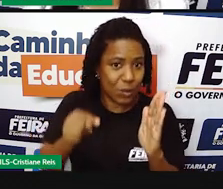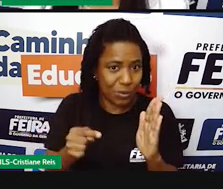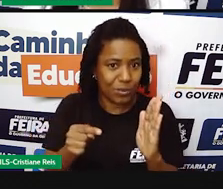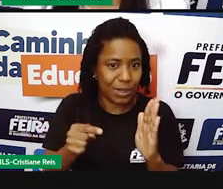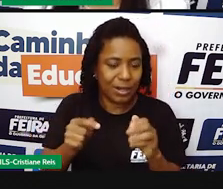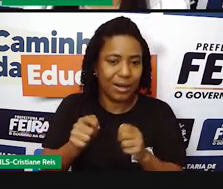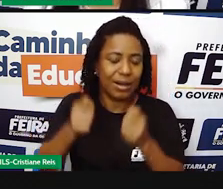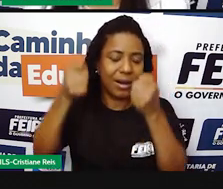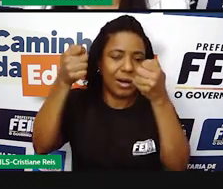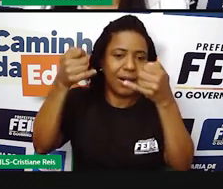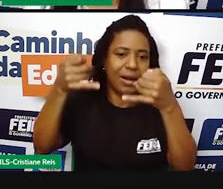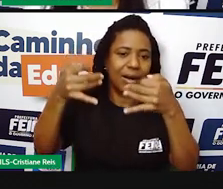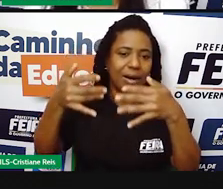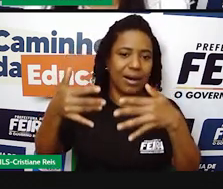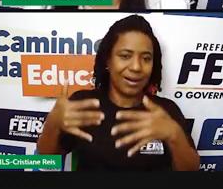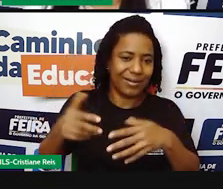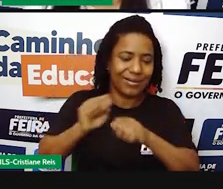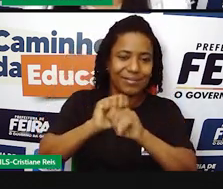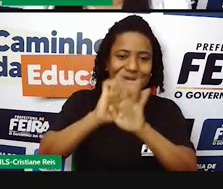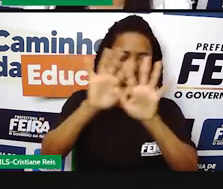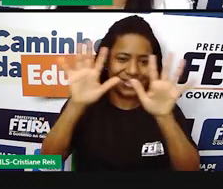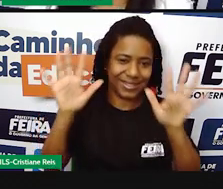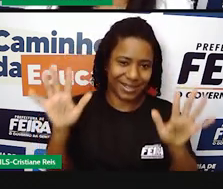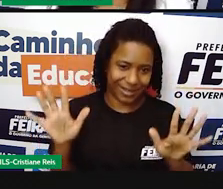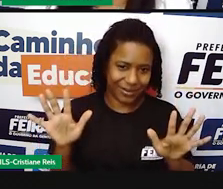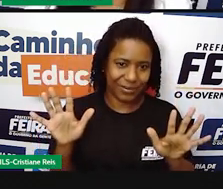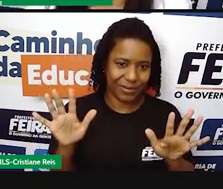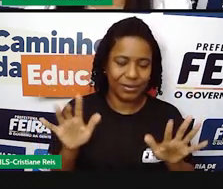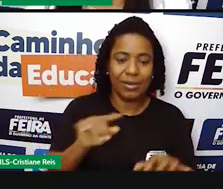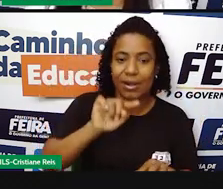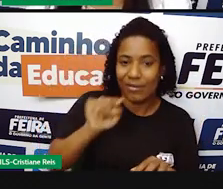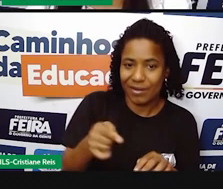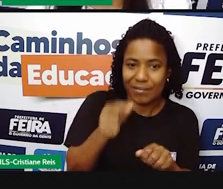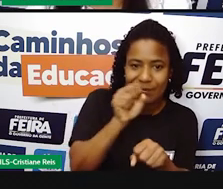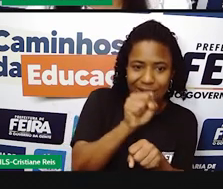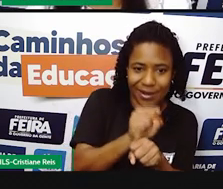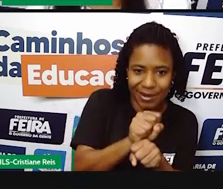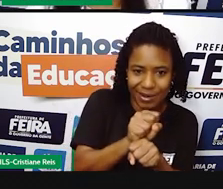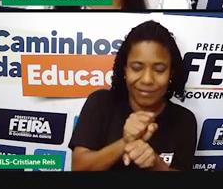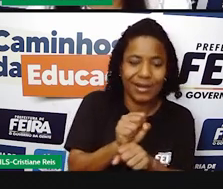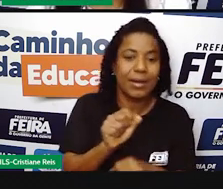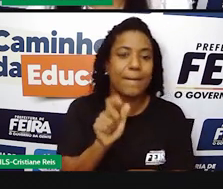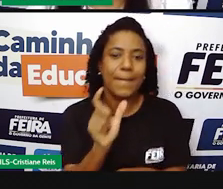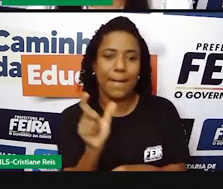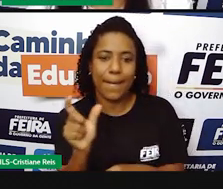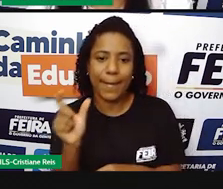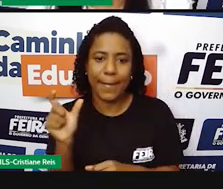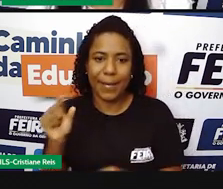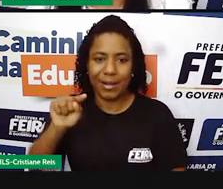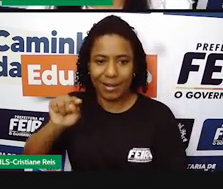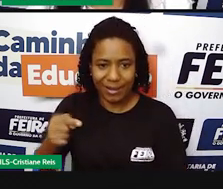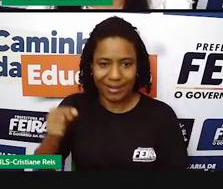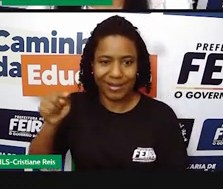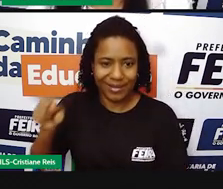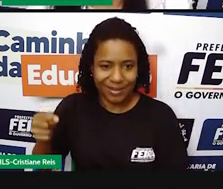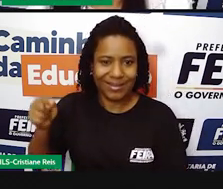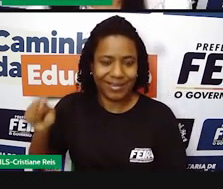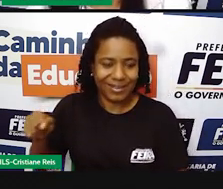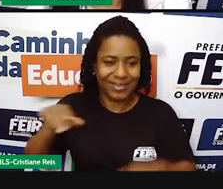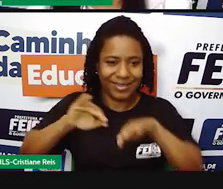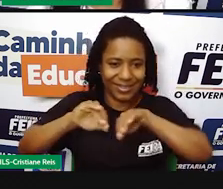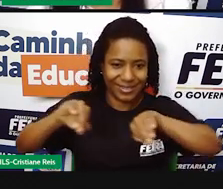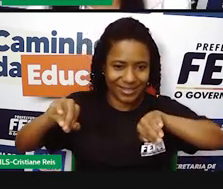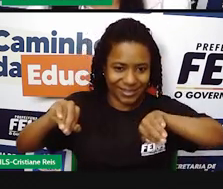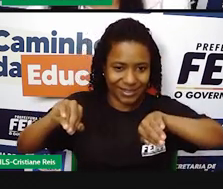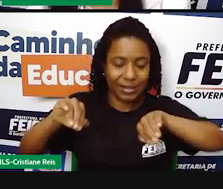sendo utilizada, né, para dar pausa, para separar palavras, para dar ritmo à leitura. E aí isso vai